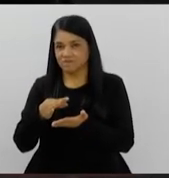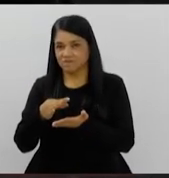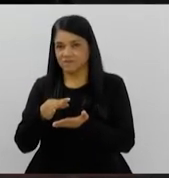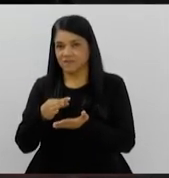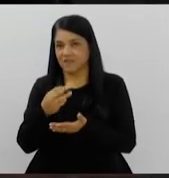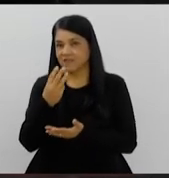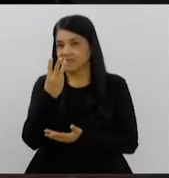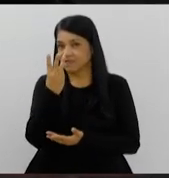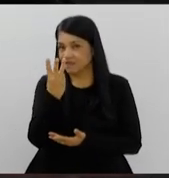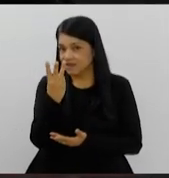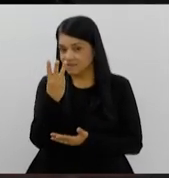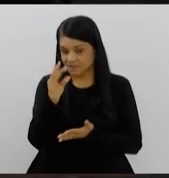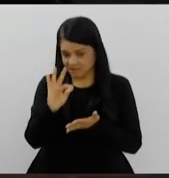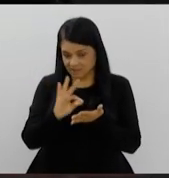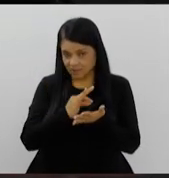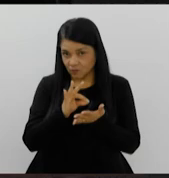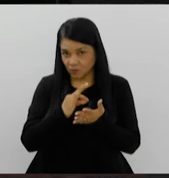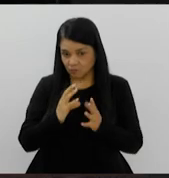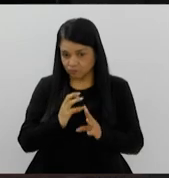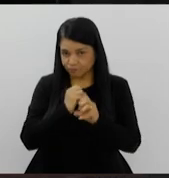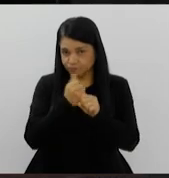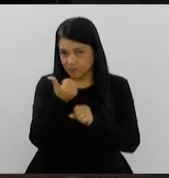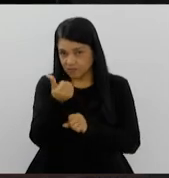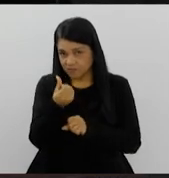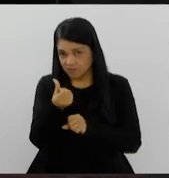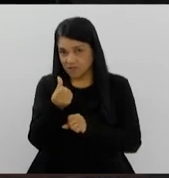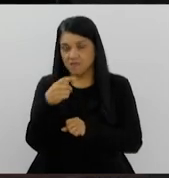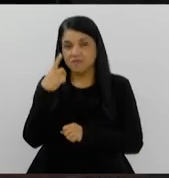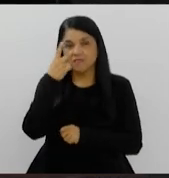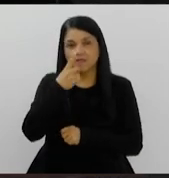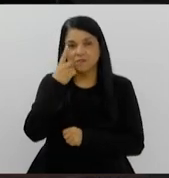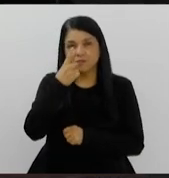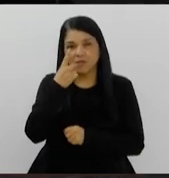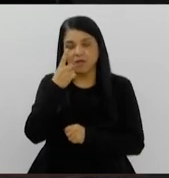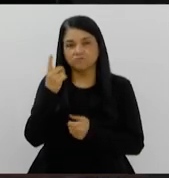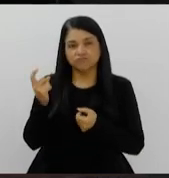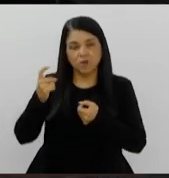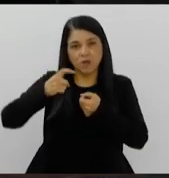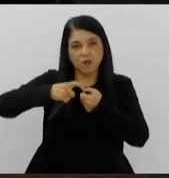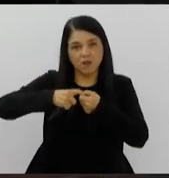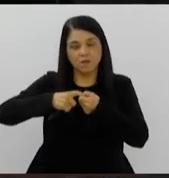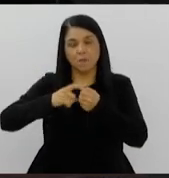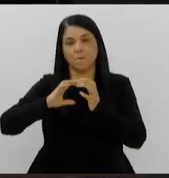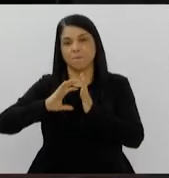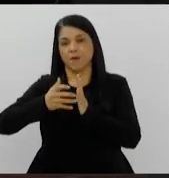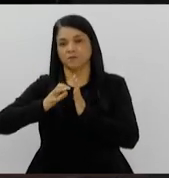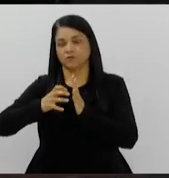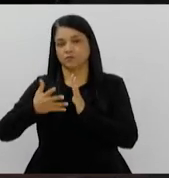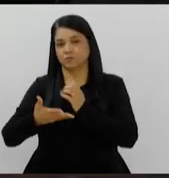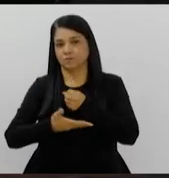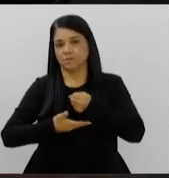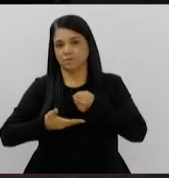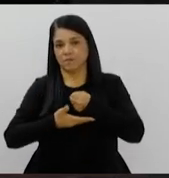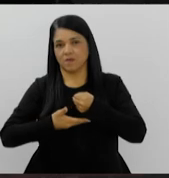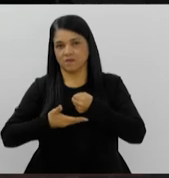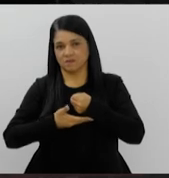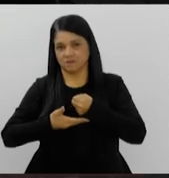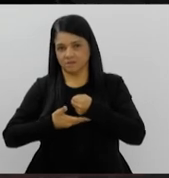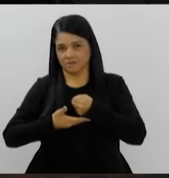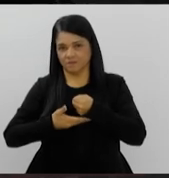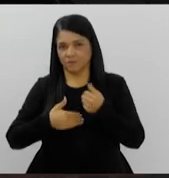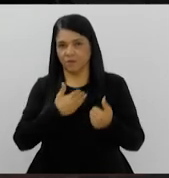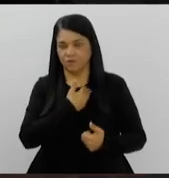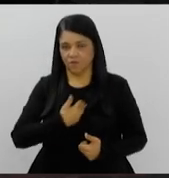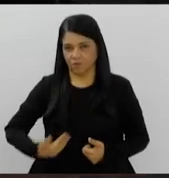3 das assinaturas de deputados ligados a partidos da base do governo. Então,